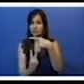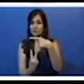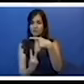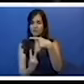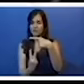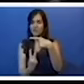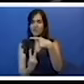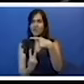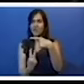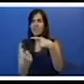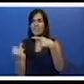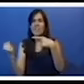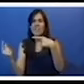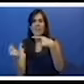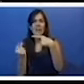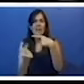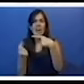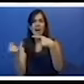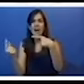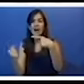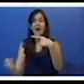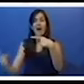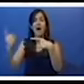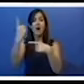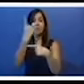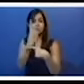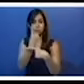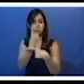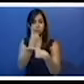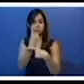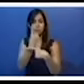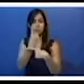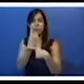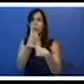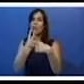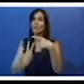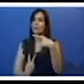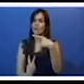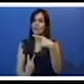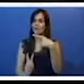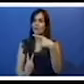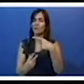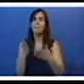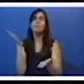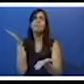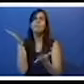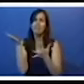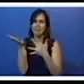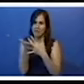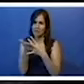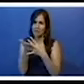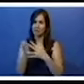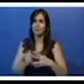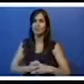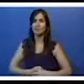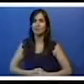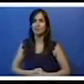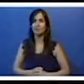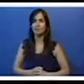e cada parte então um meio metade certo